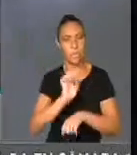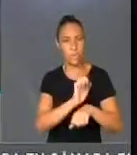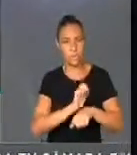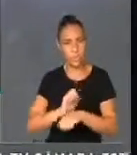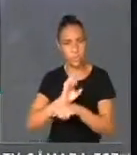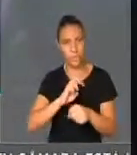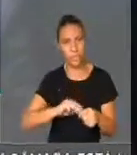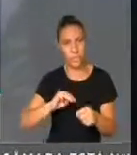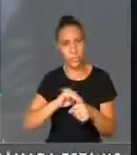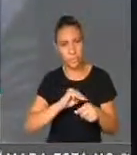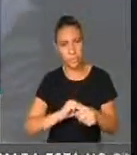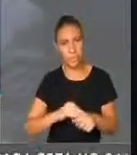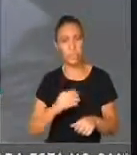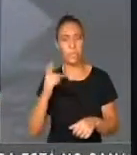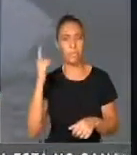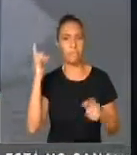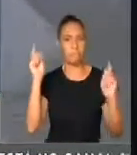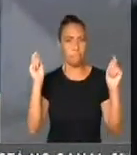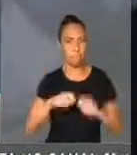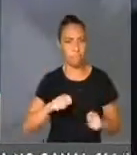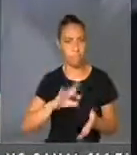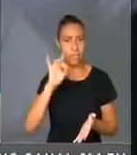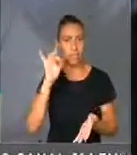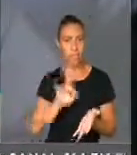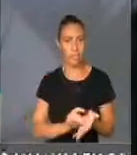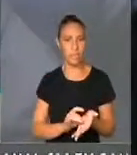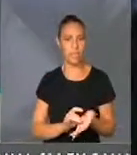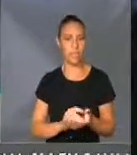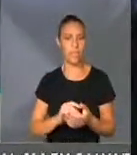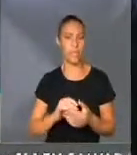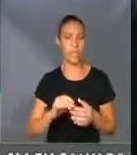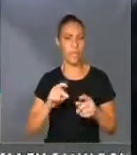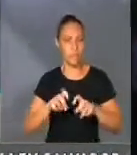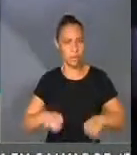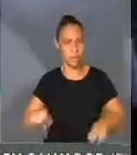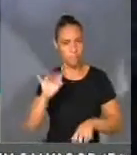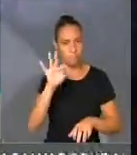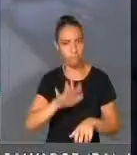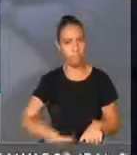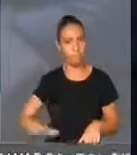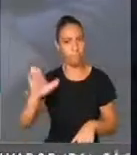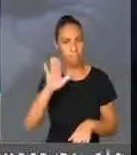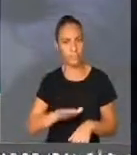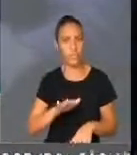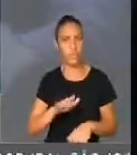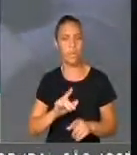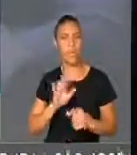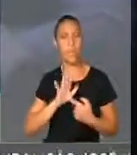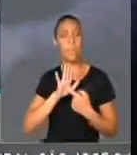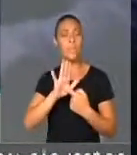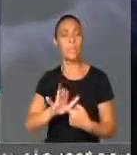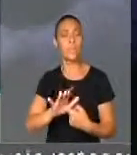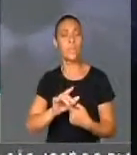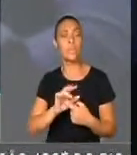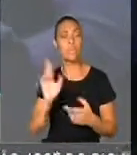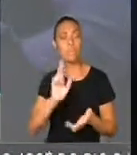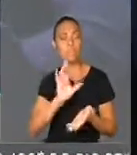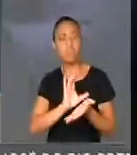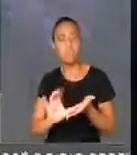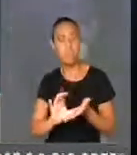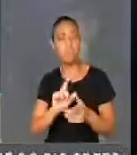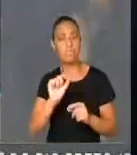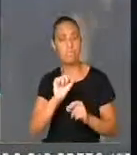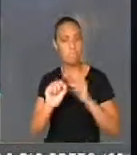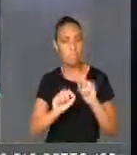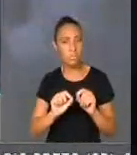estados e municípios, a possibilidade legítima da bancada federal poder indicar aqueles recursos